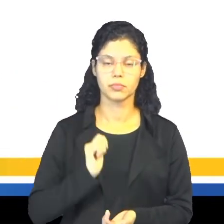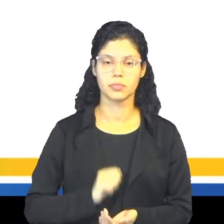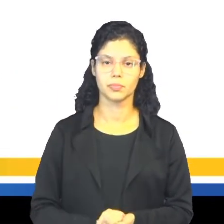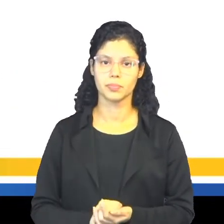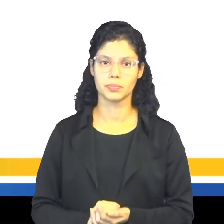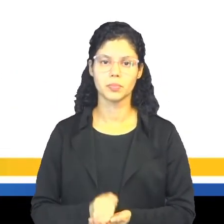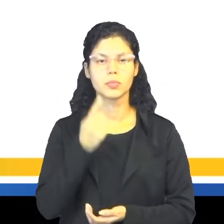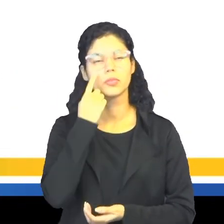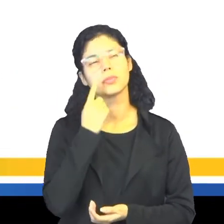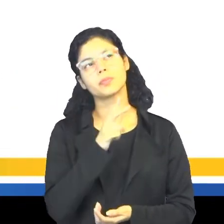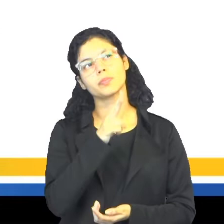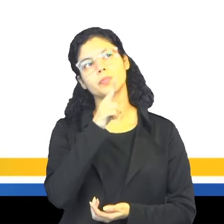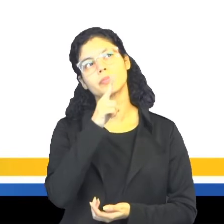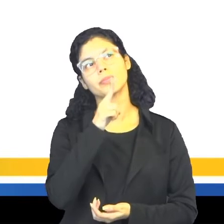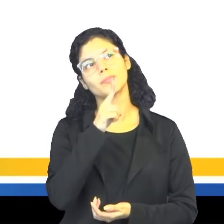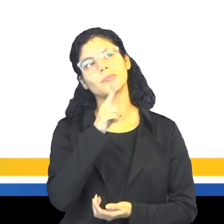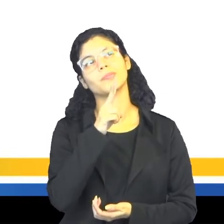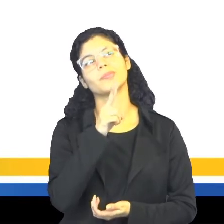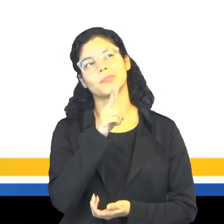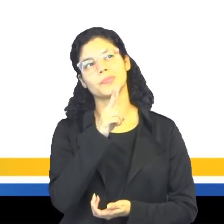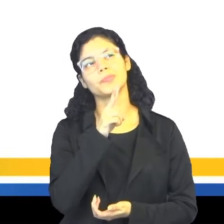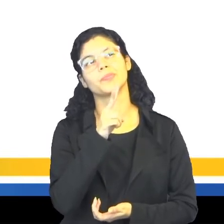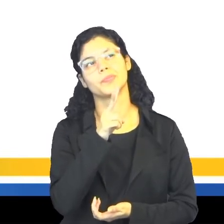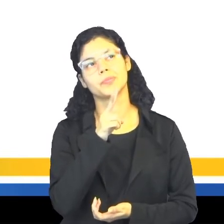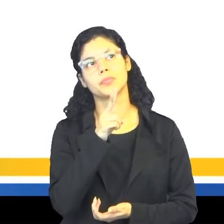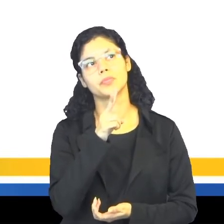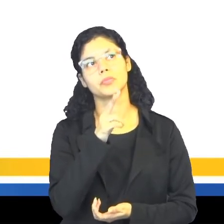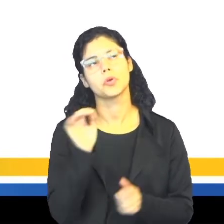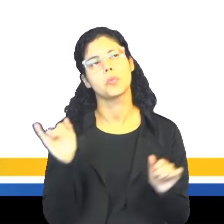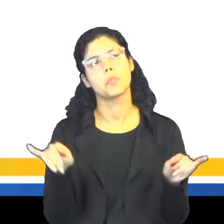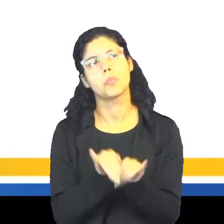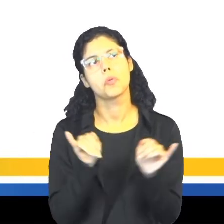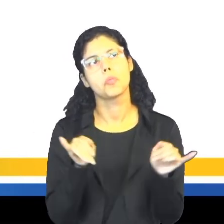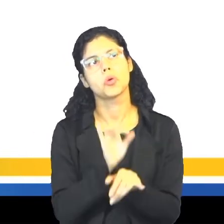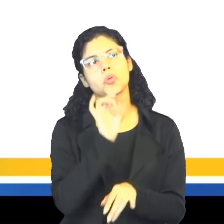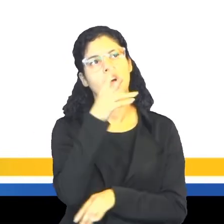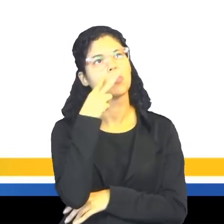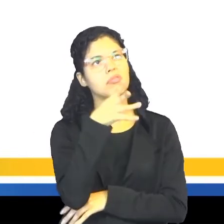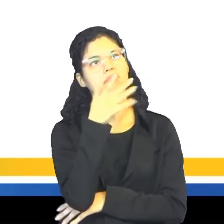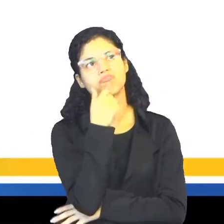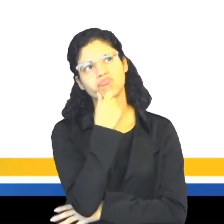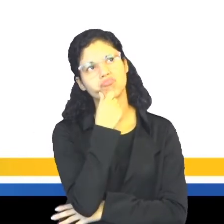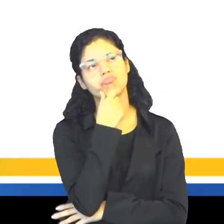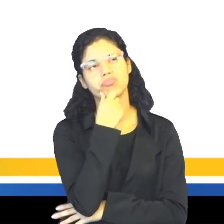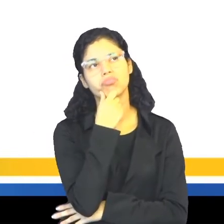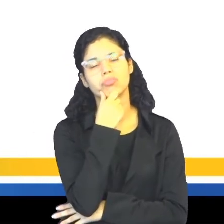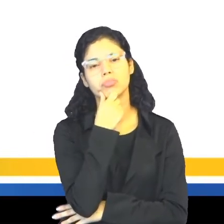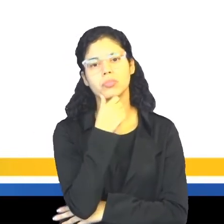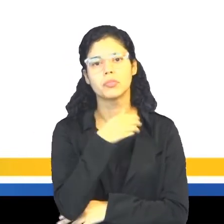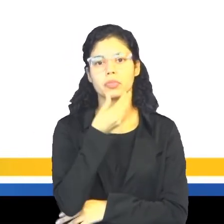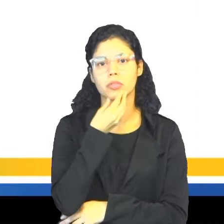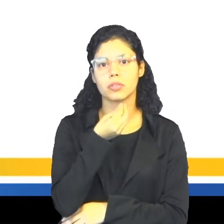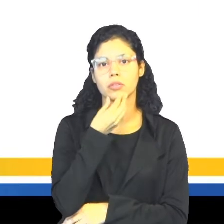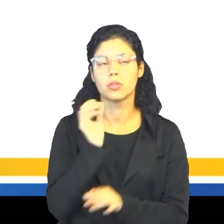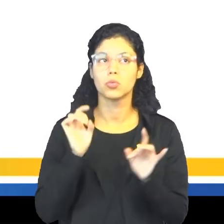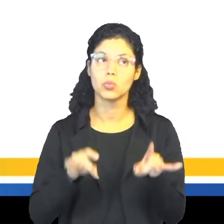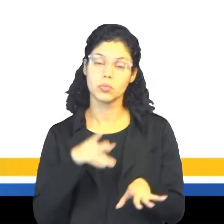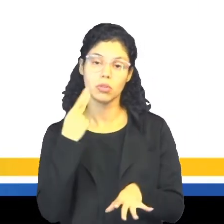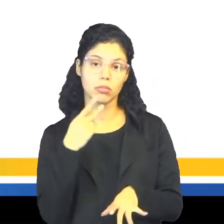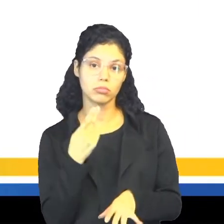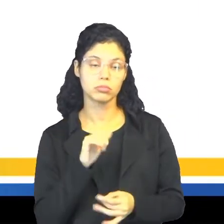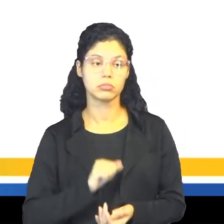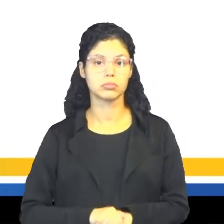a menina olha para o IP e falam Talvez eu seja bobo por ligar para isso e o menino no último